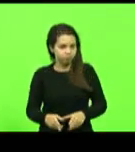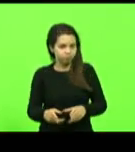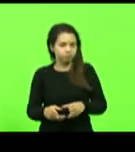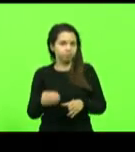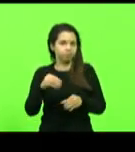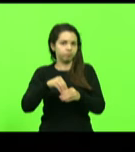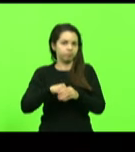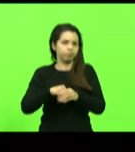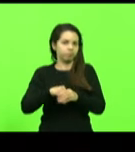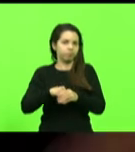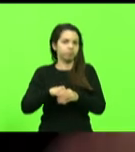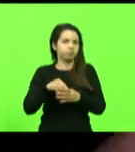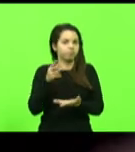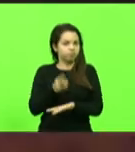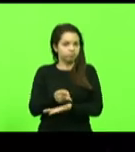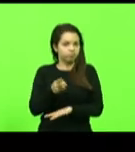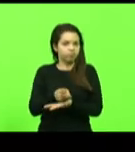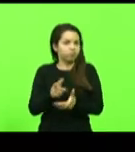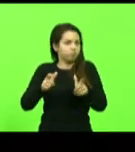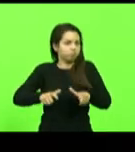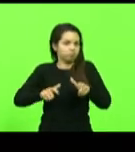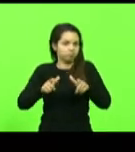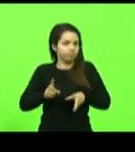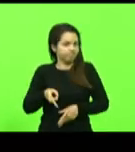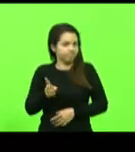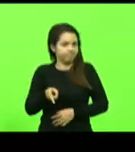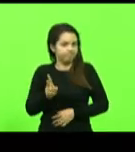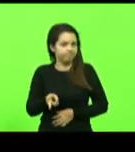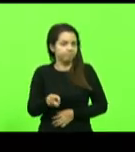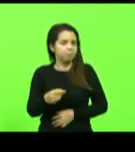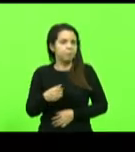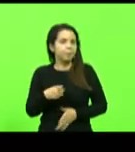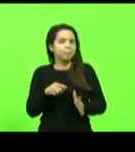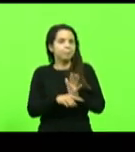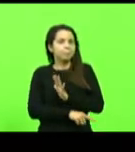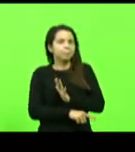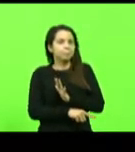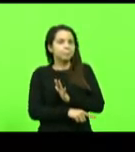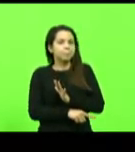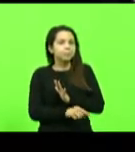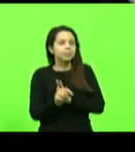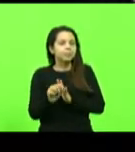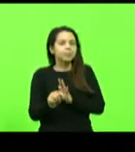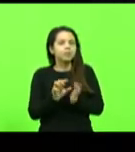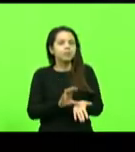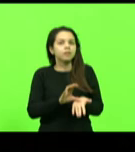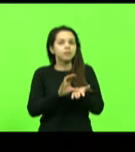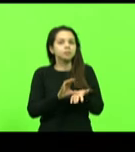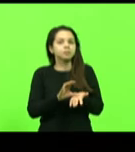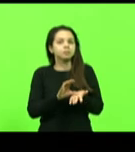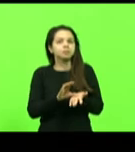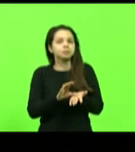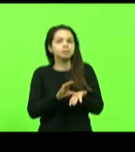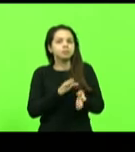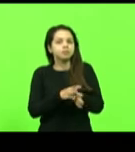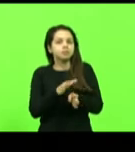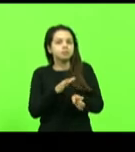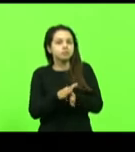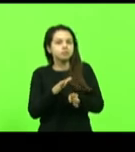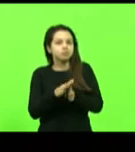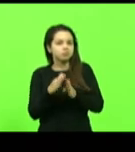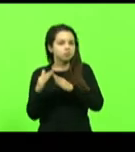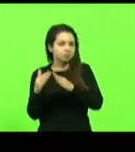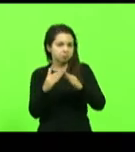no mesmo lugar. Se eu pergunto quiénes são os conselheiros de habitação, não existe conselho de habitação estadual.